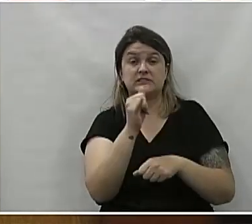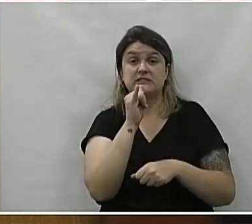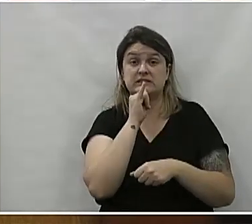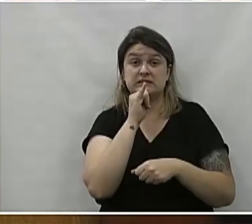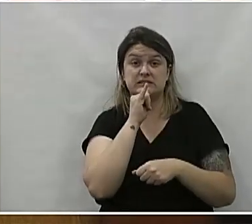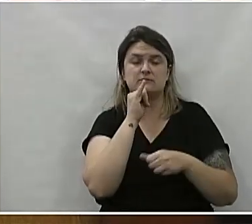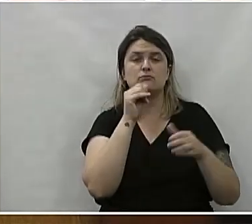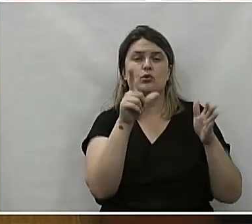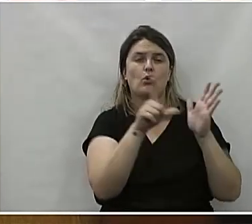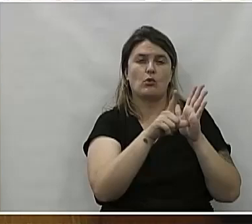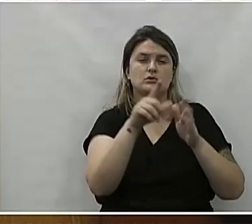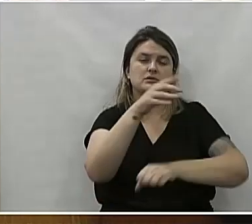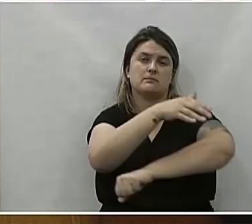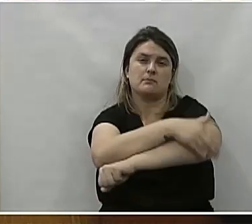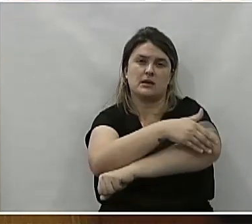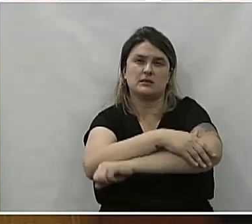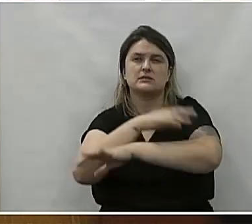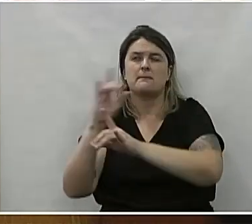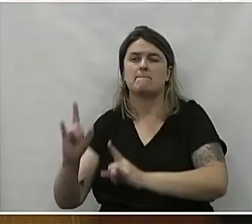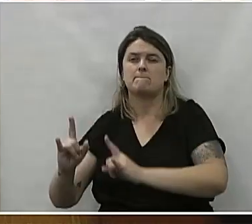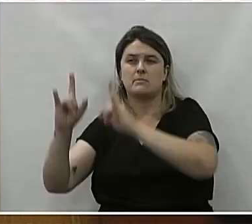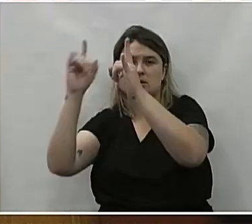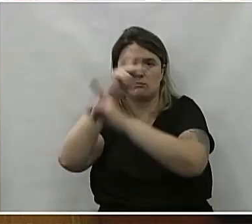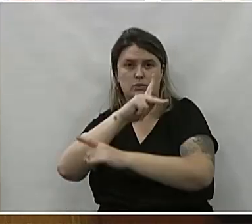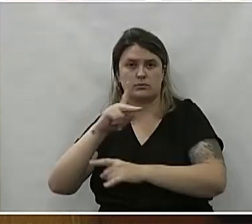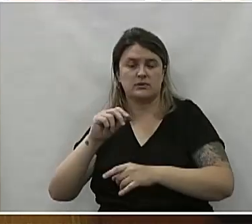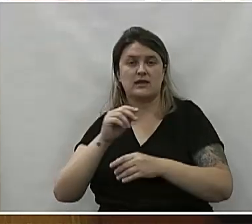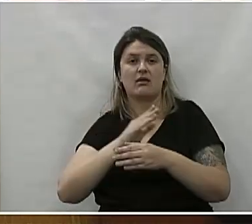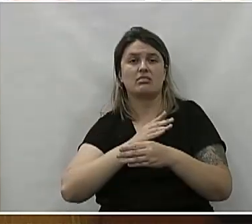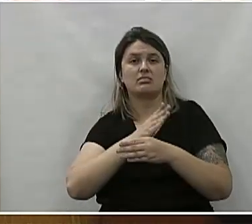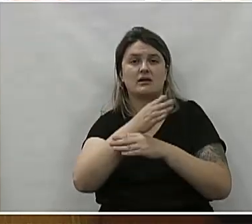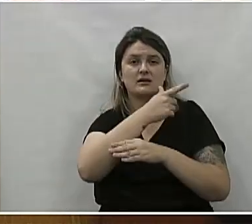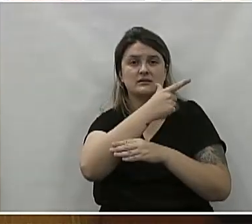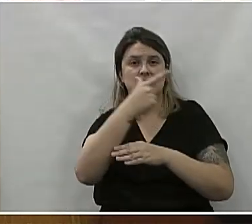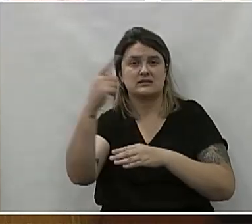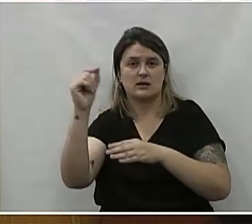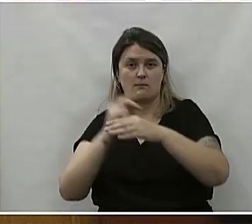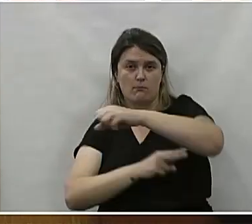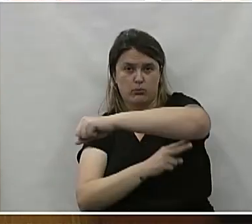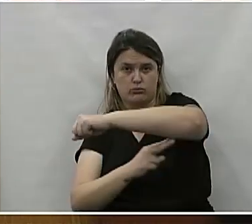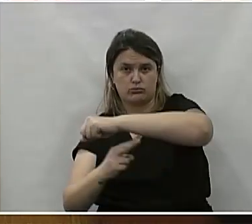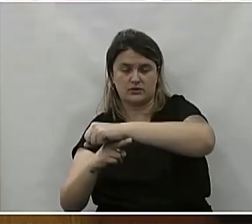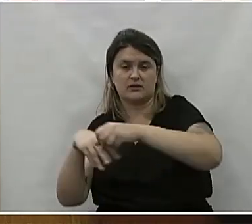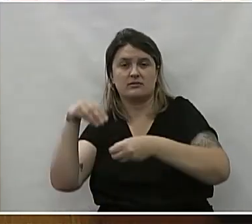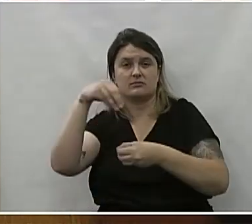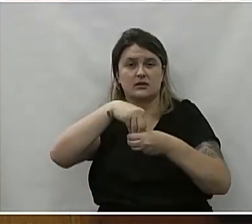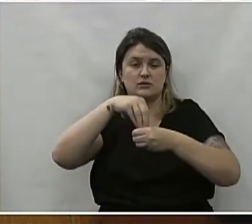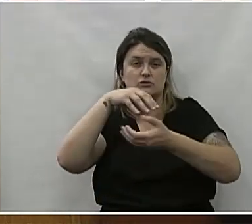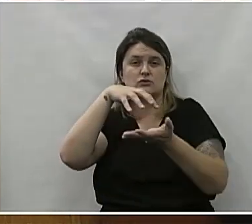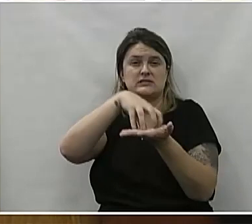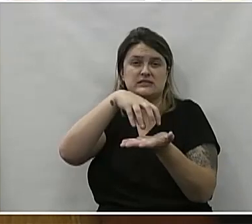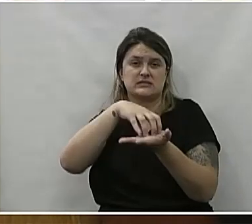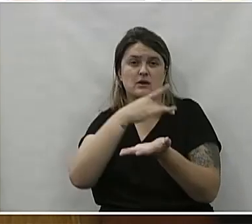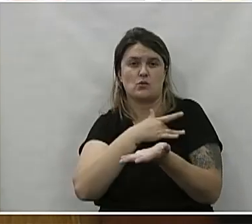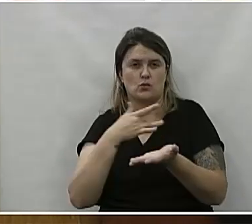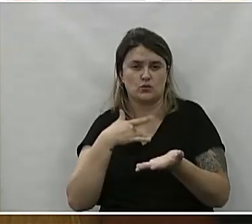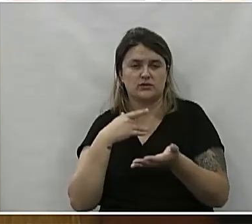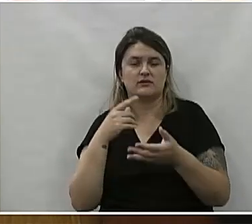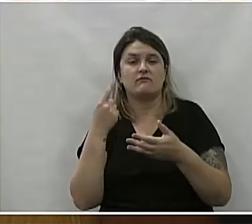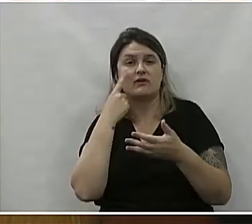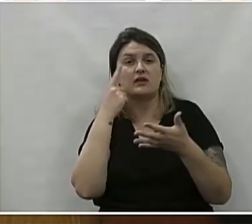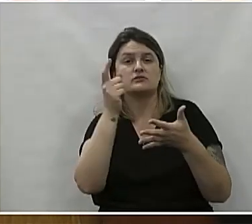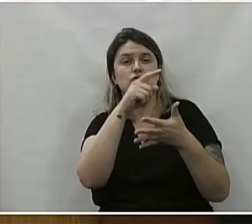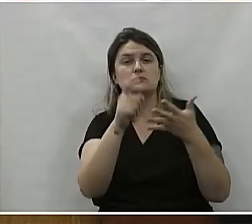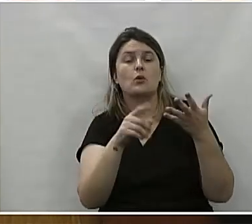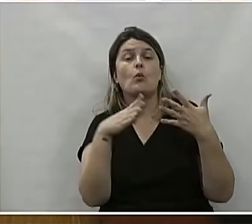exemplos de comércios, praças, prédios públicos Entradas e saídas das pontes Unidades de atendimento de saúde Dentre outras A serem definidas por